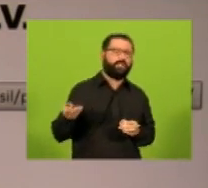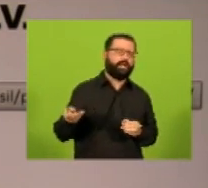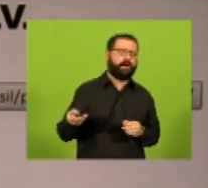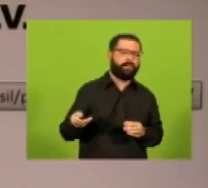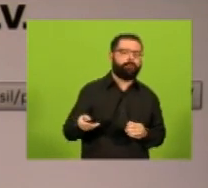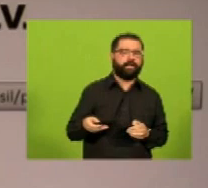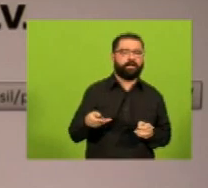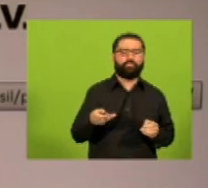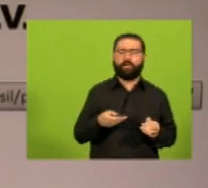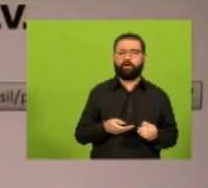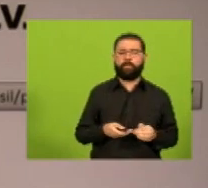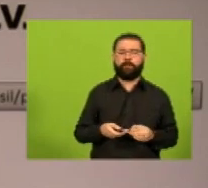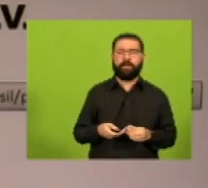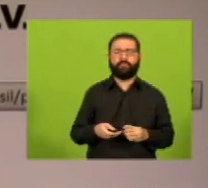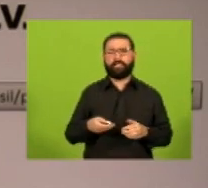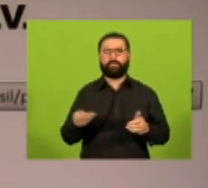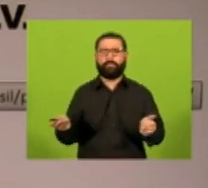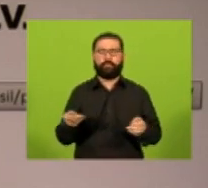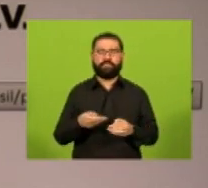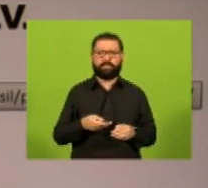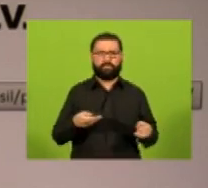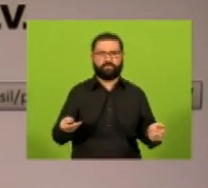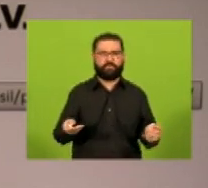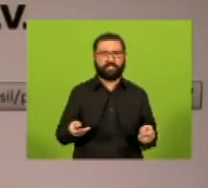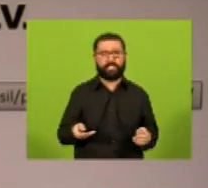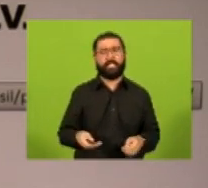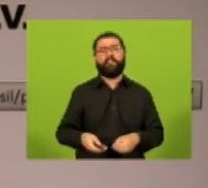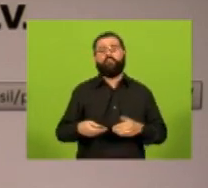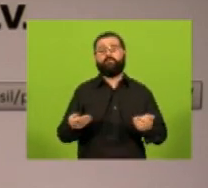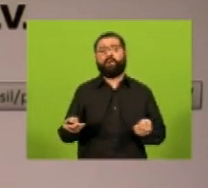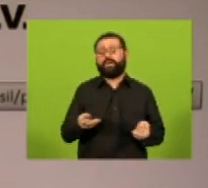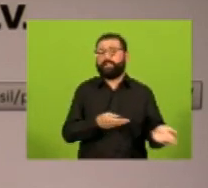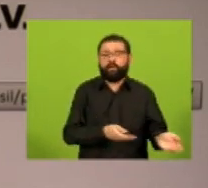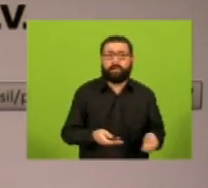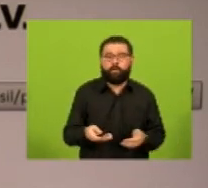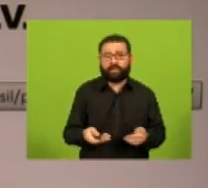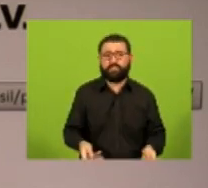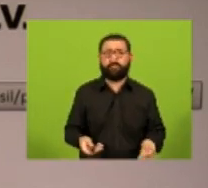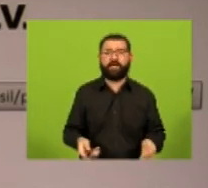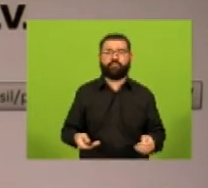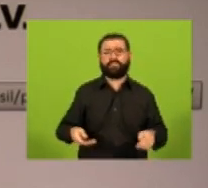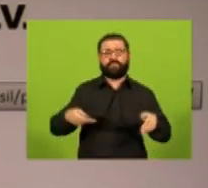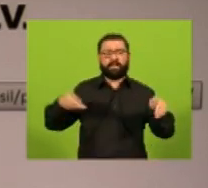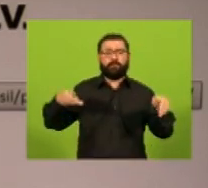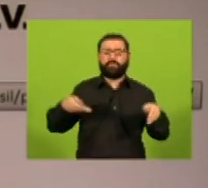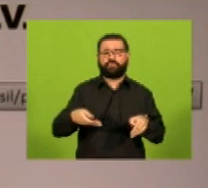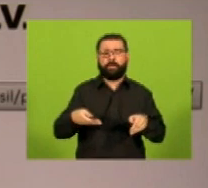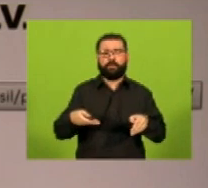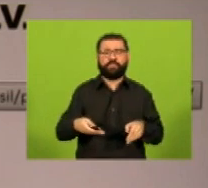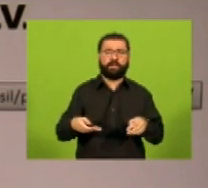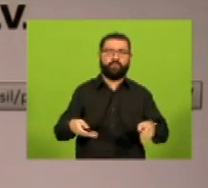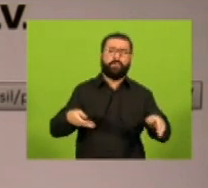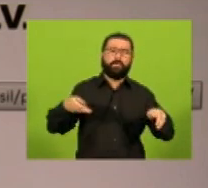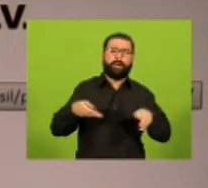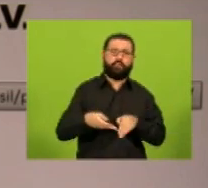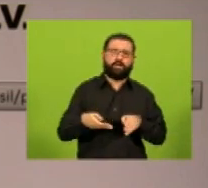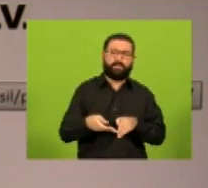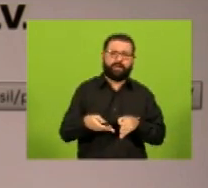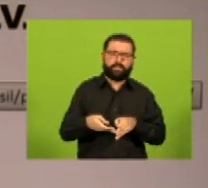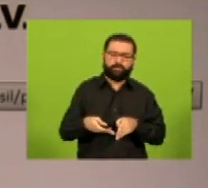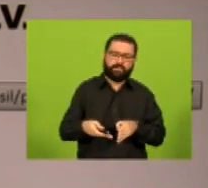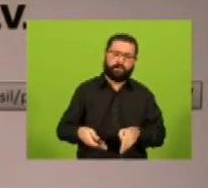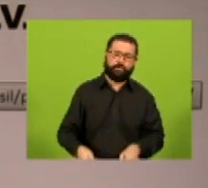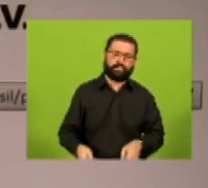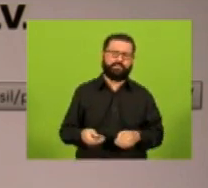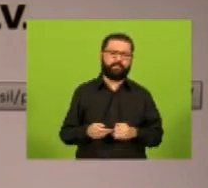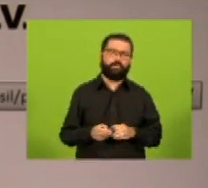35, dependendo do recobrimento e da sobreposição que você vai ter. O importante é não ter o gotejamento, né? Se você tem muita sobreposição, uma gota